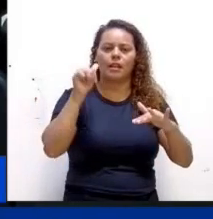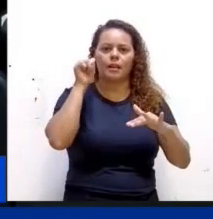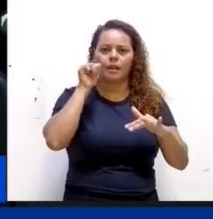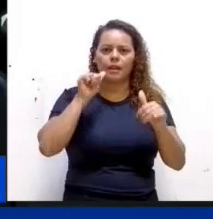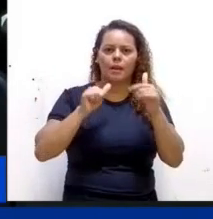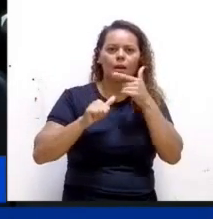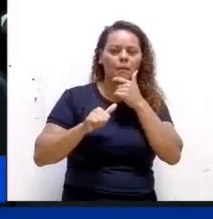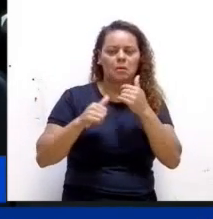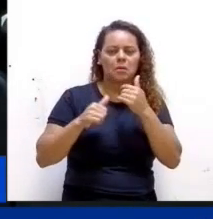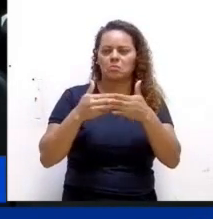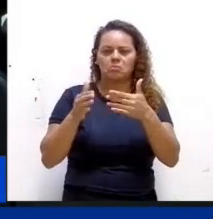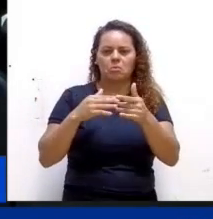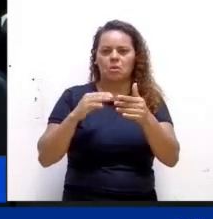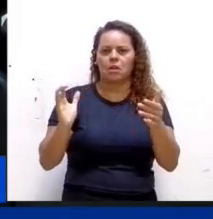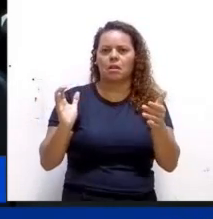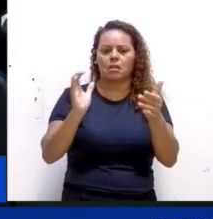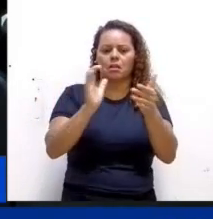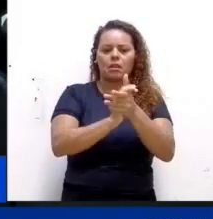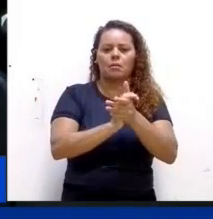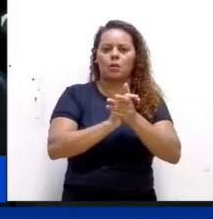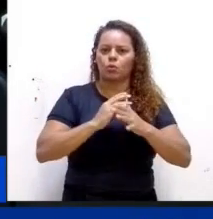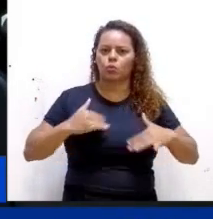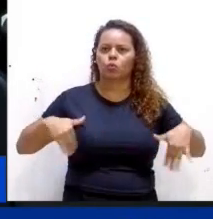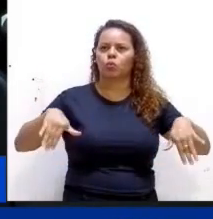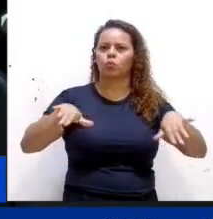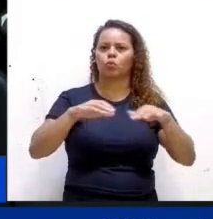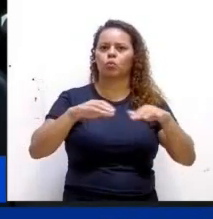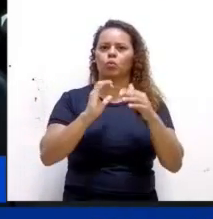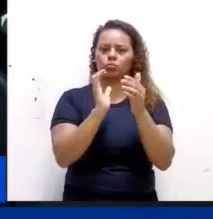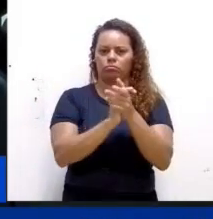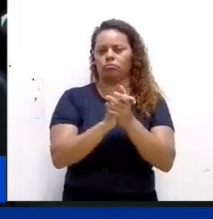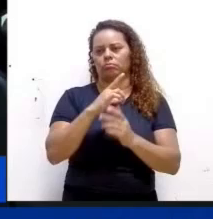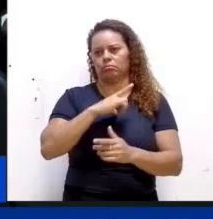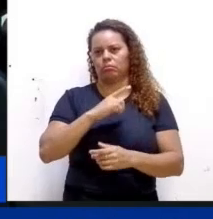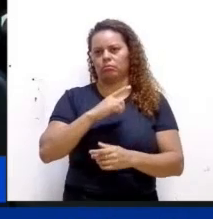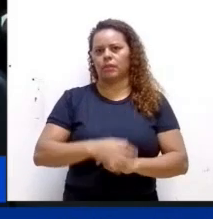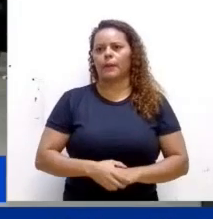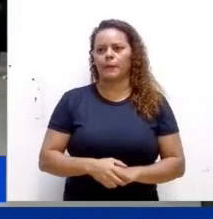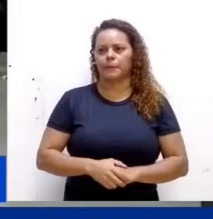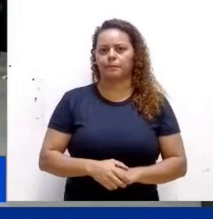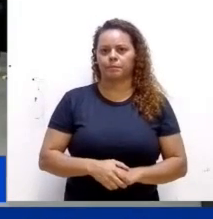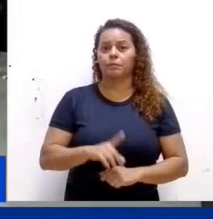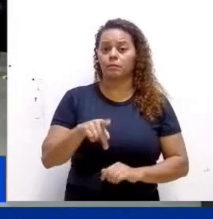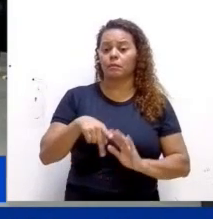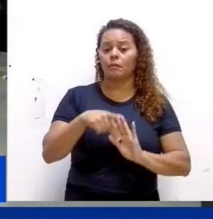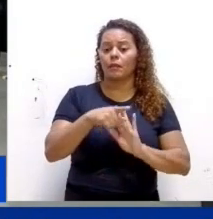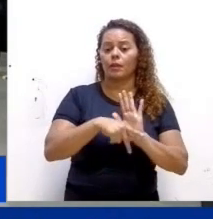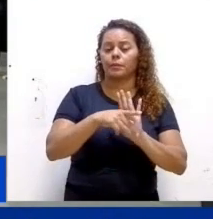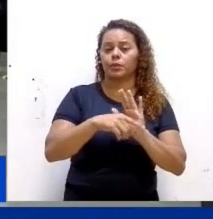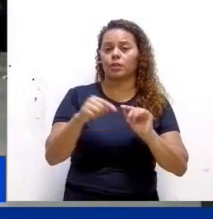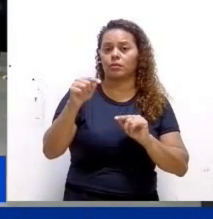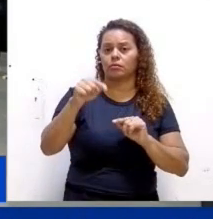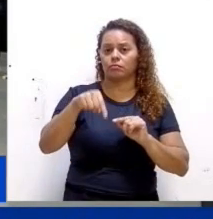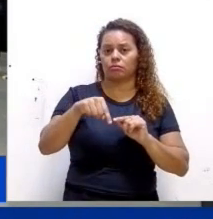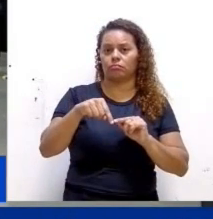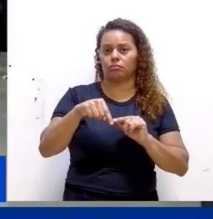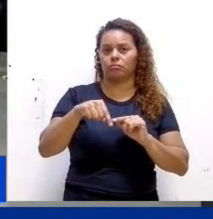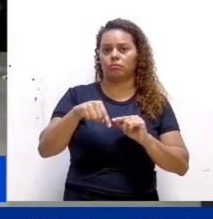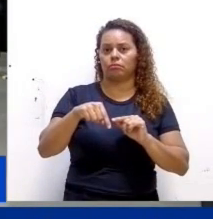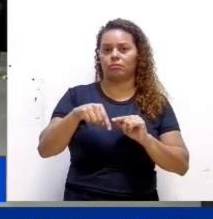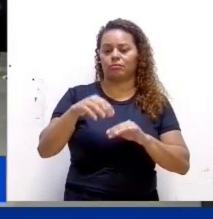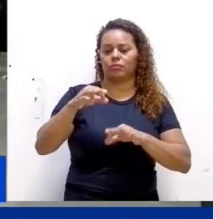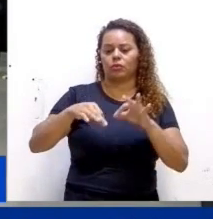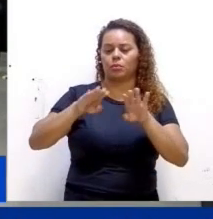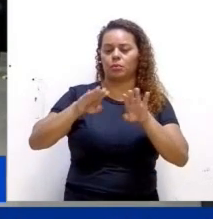Estava em casamento. Também está fazendo, né? Um projeto bem interessante. desenvolvido pelo Tribunal de Justiça do Estado.